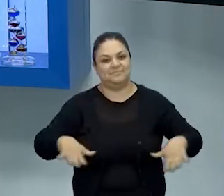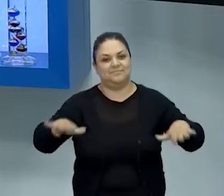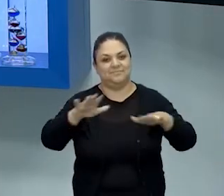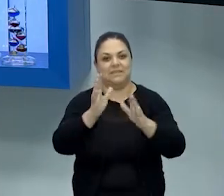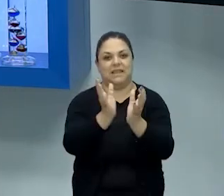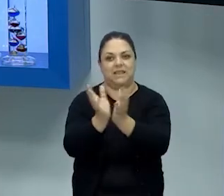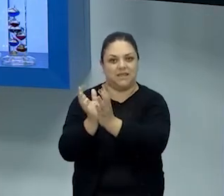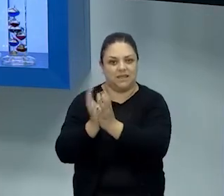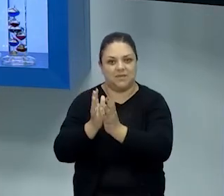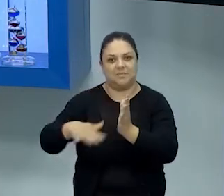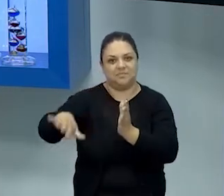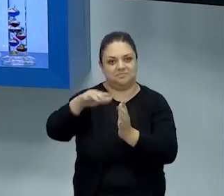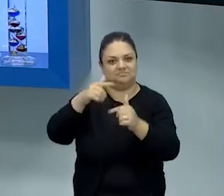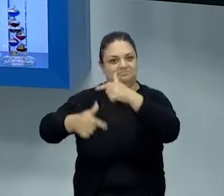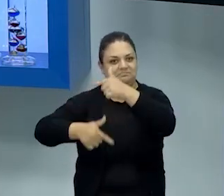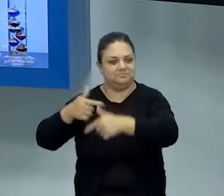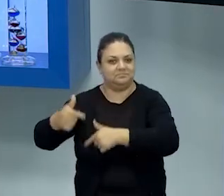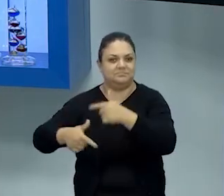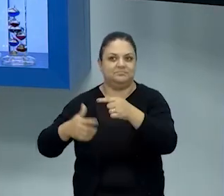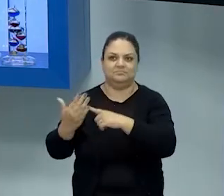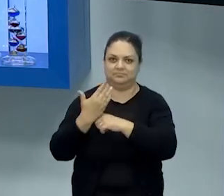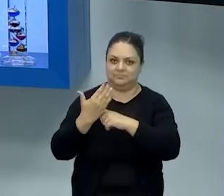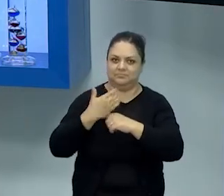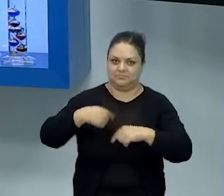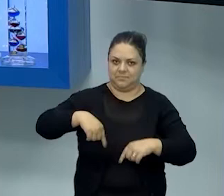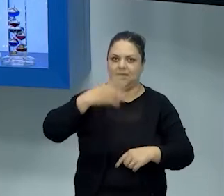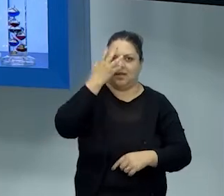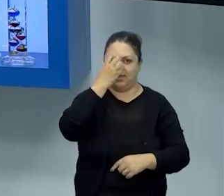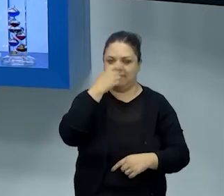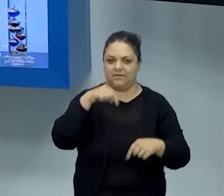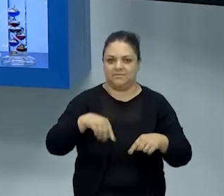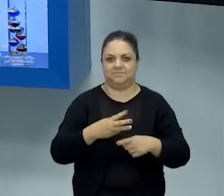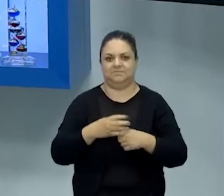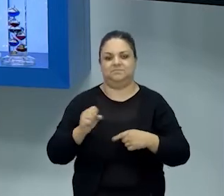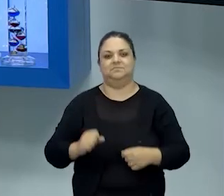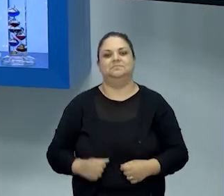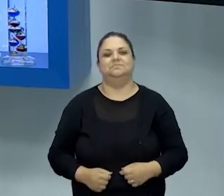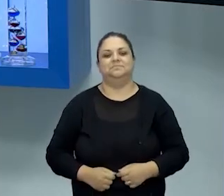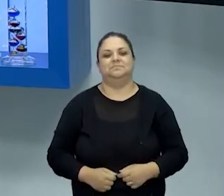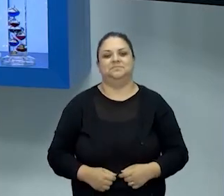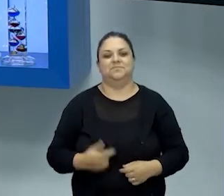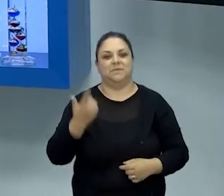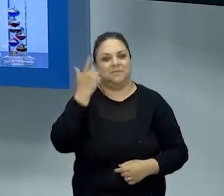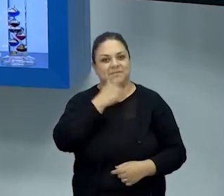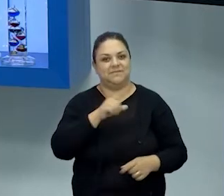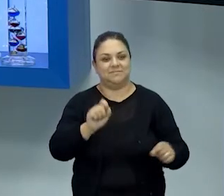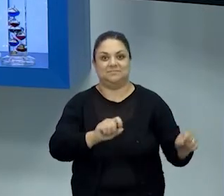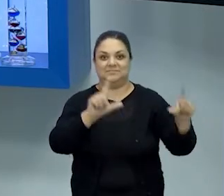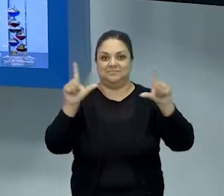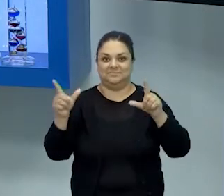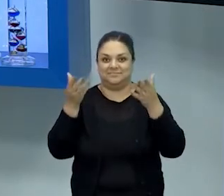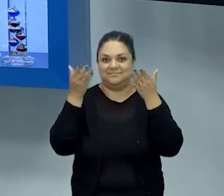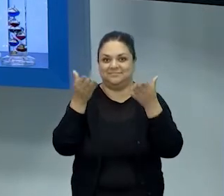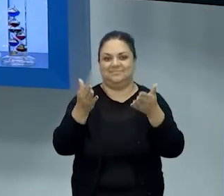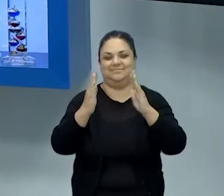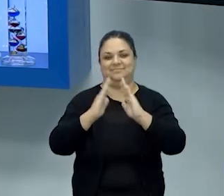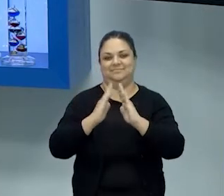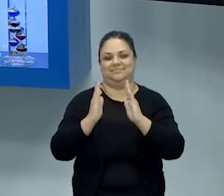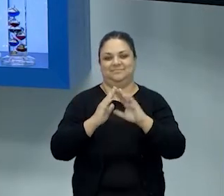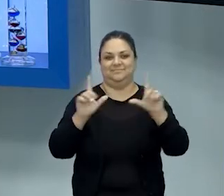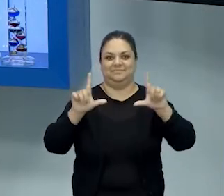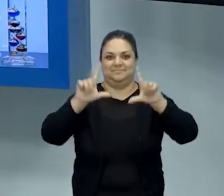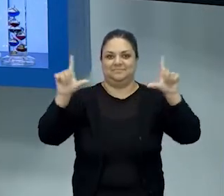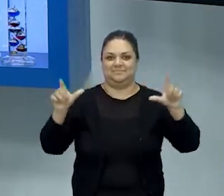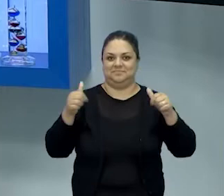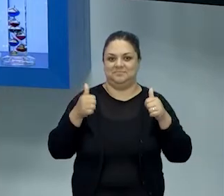que tornam possível essa aula ser realizada e chegar até vocês com a mais alta qualidade de som e